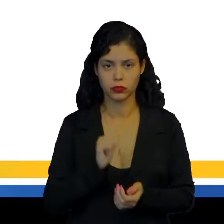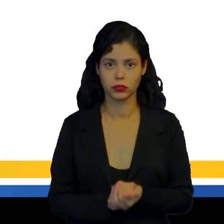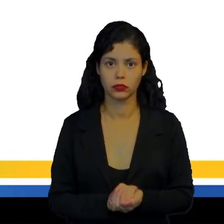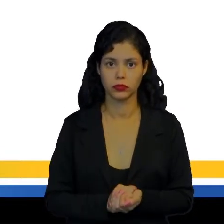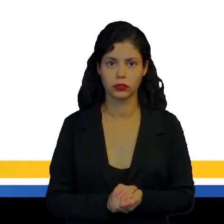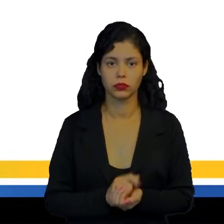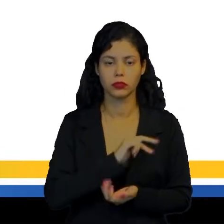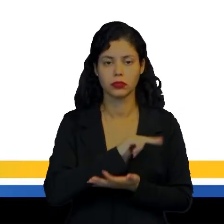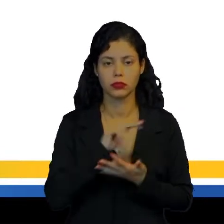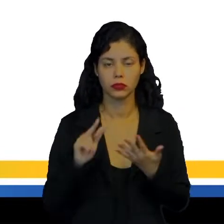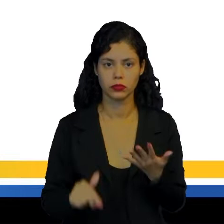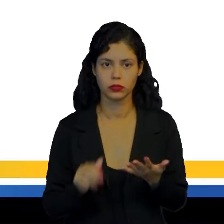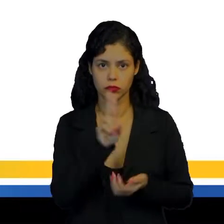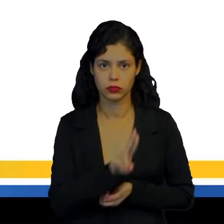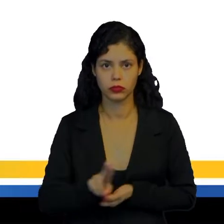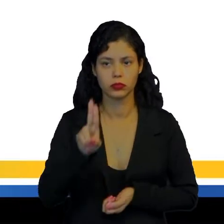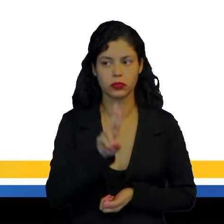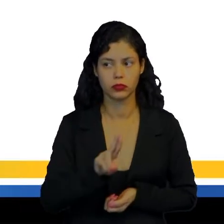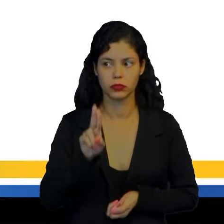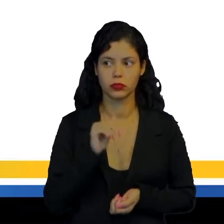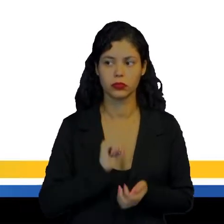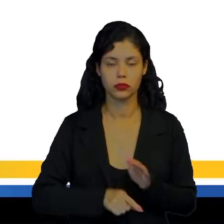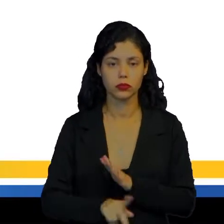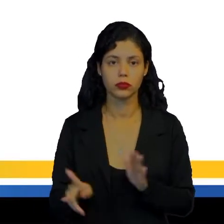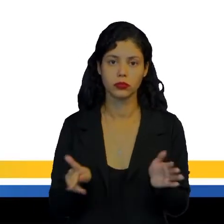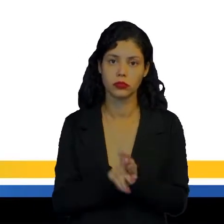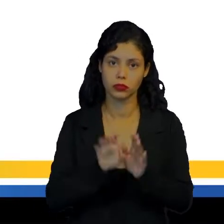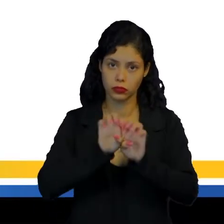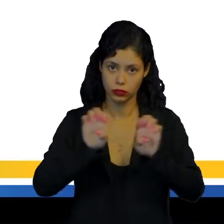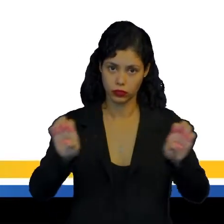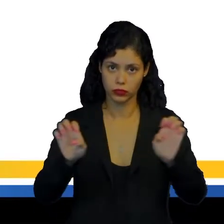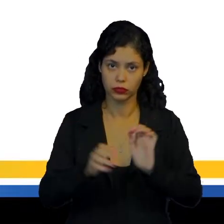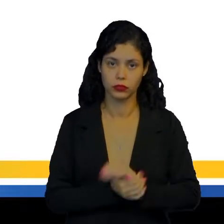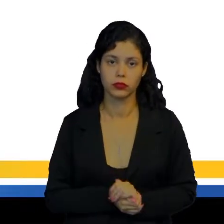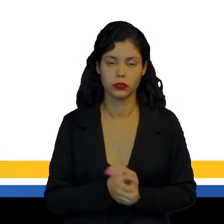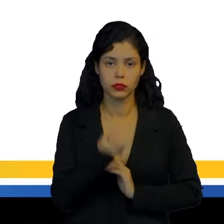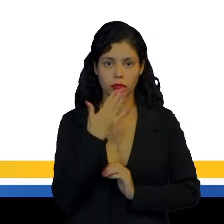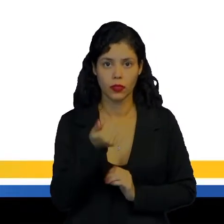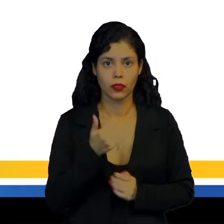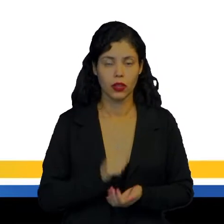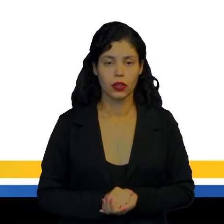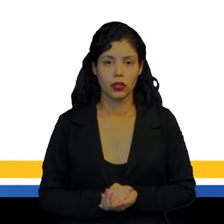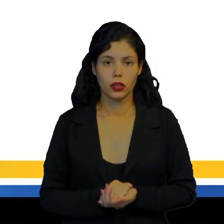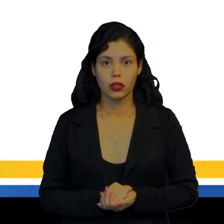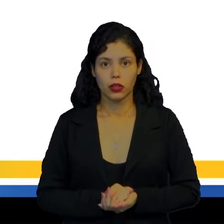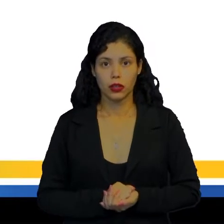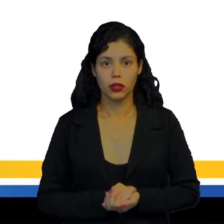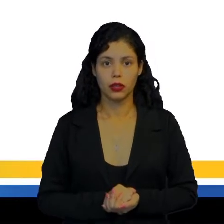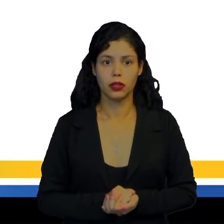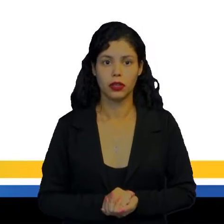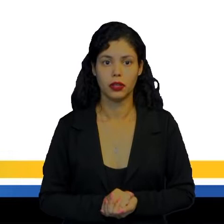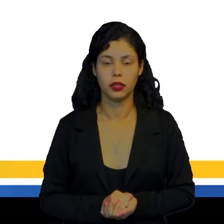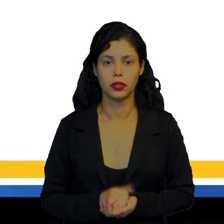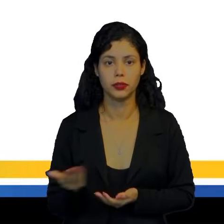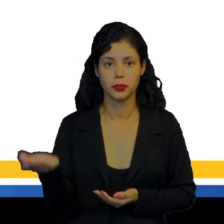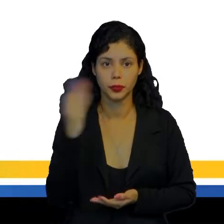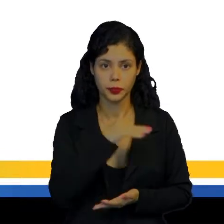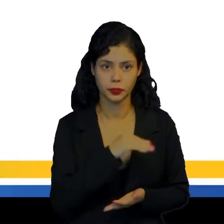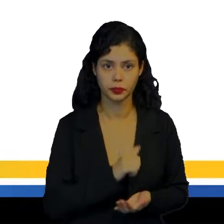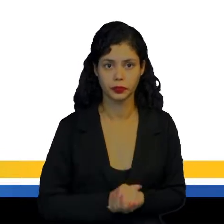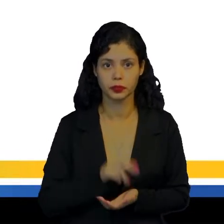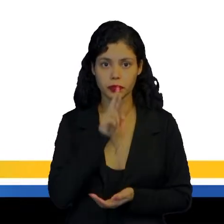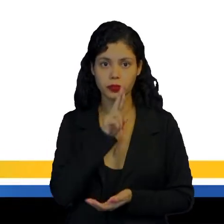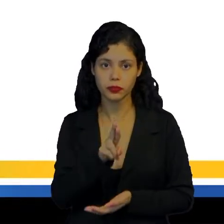são as variáveis mais usadas dentro de equações. Tudo bem? Então, vamos lá,